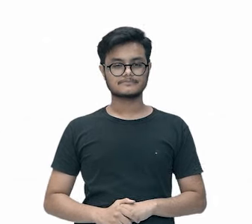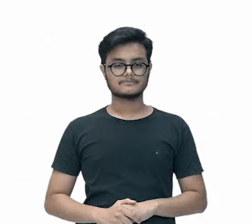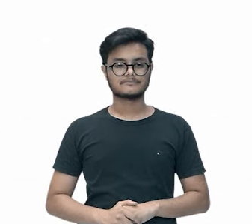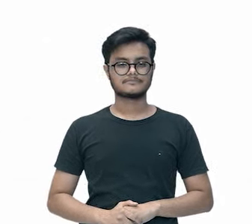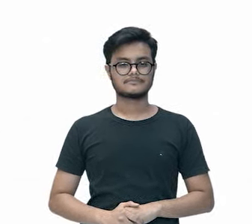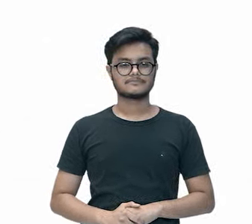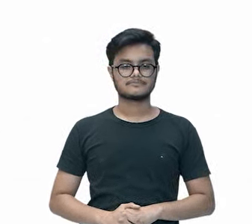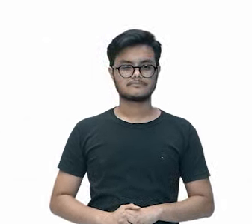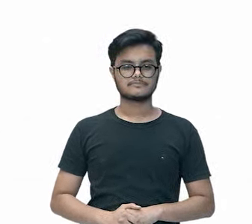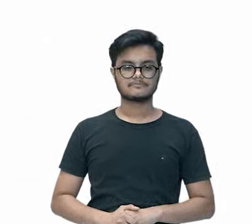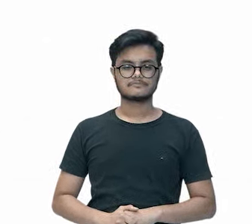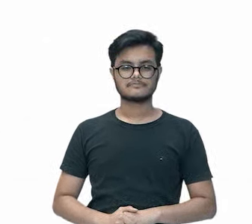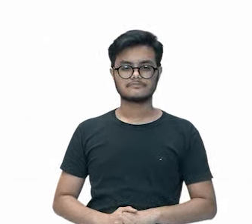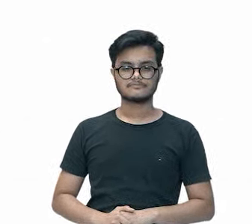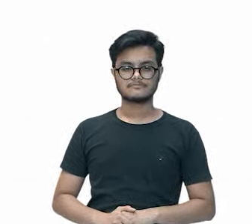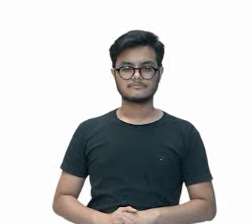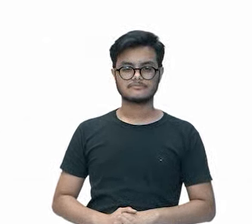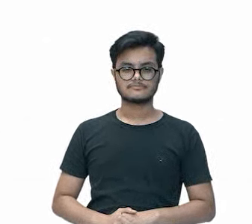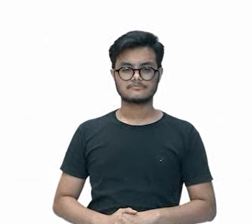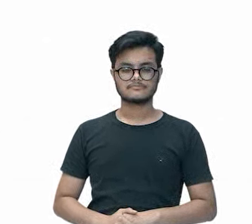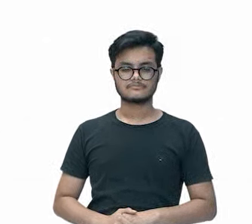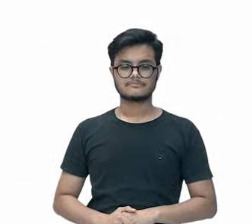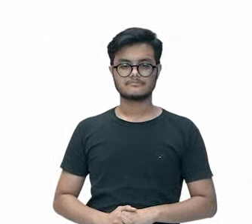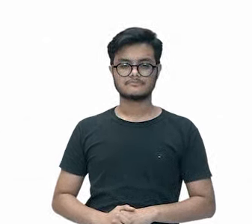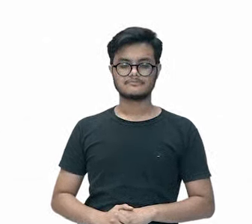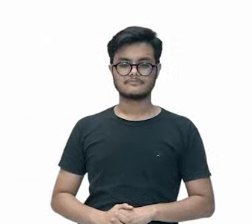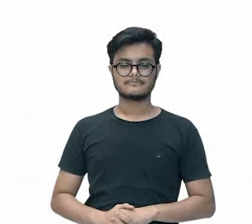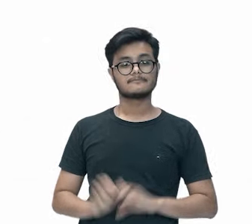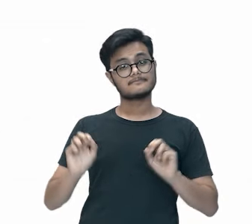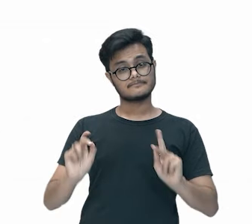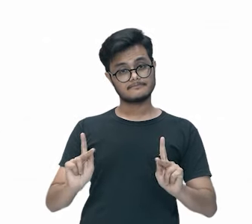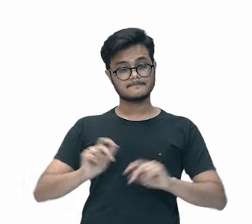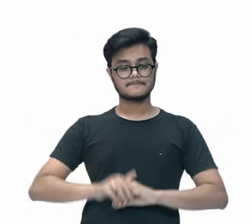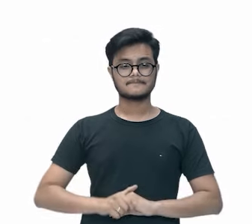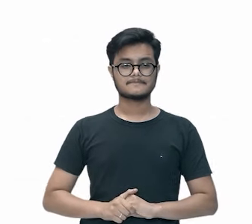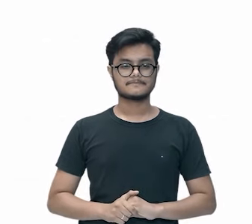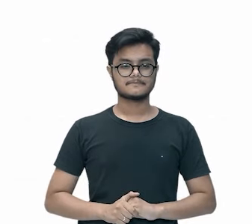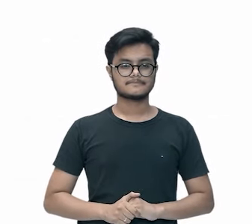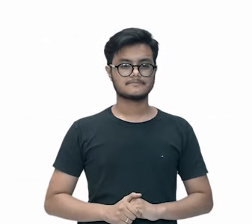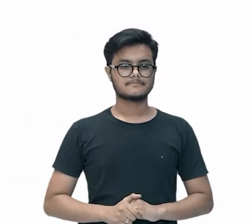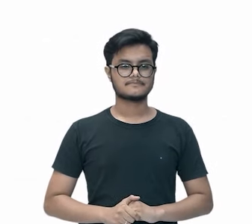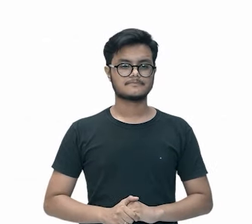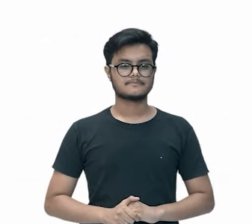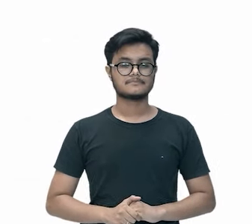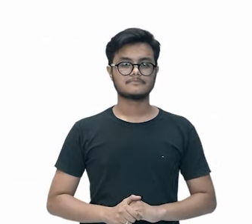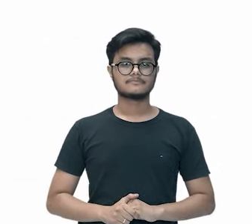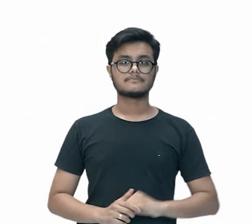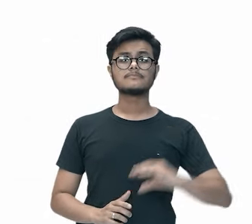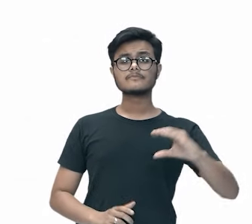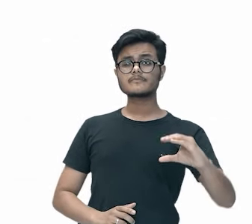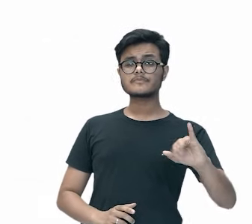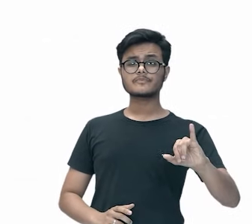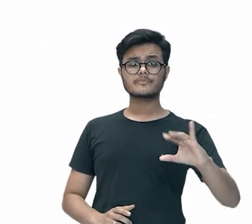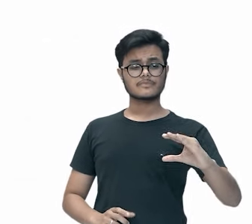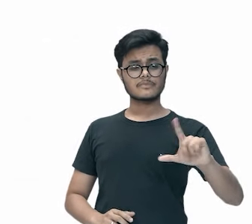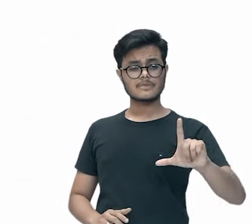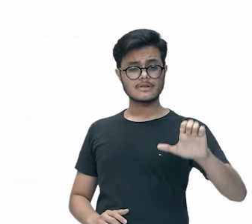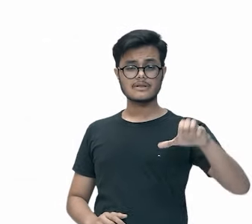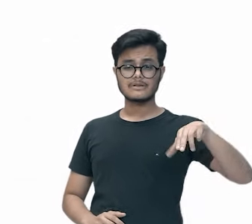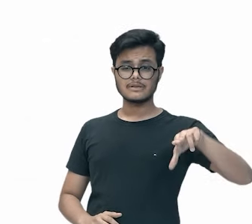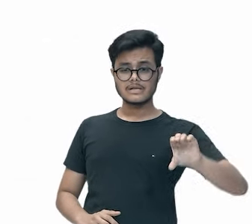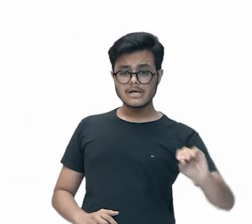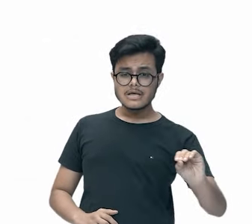ciclo, tá? E aí, por isso, a gente usa ali o terminho ciclo. Então, ciclano, cadeia fechada. Cicleno